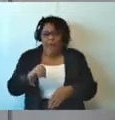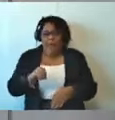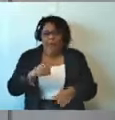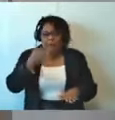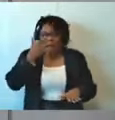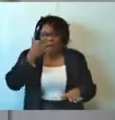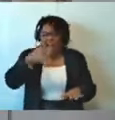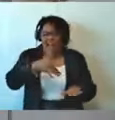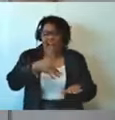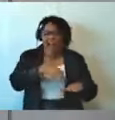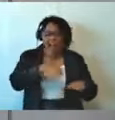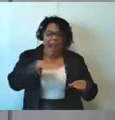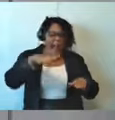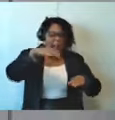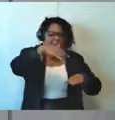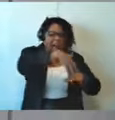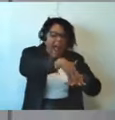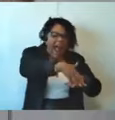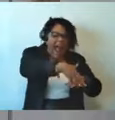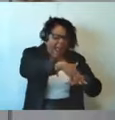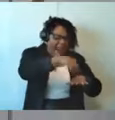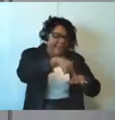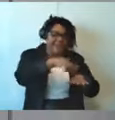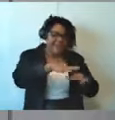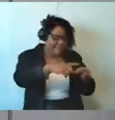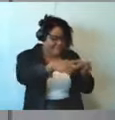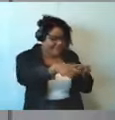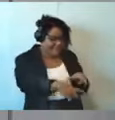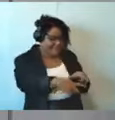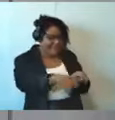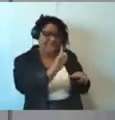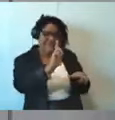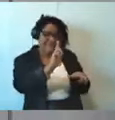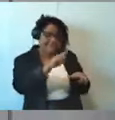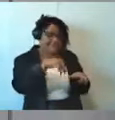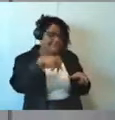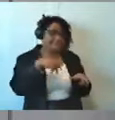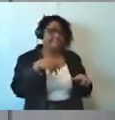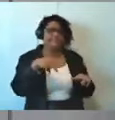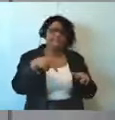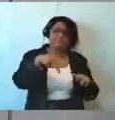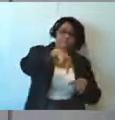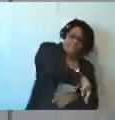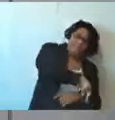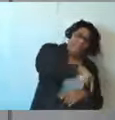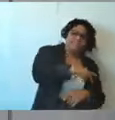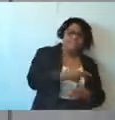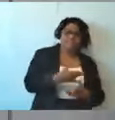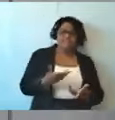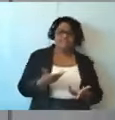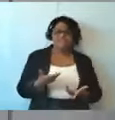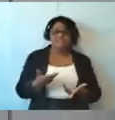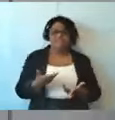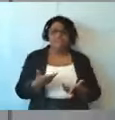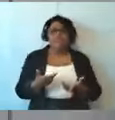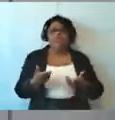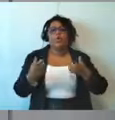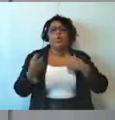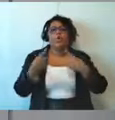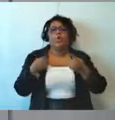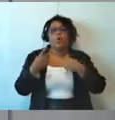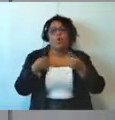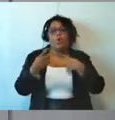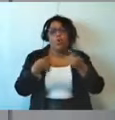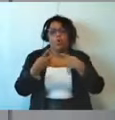está matando na rodovia aí, que muita gente não sabe, mas quem anda de moto sabe, as rodovias são tudo irregulares. Quando o motoqueiro está andando naquela